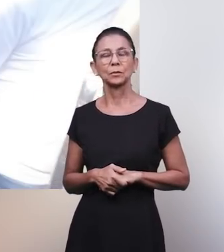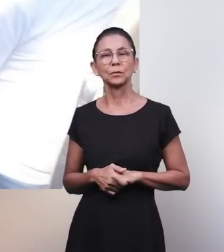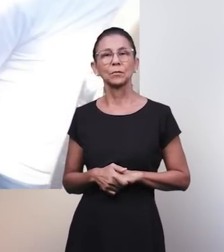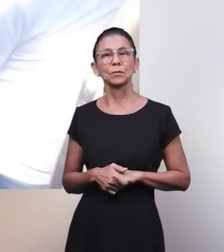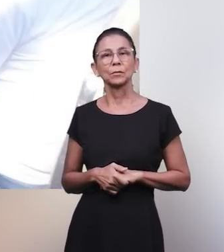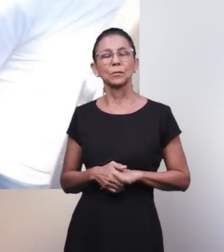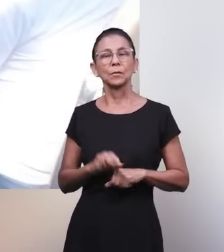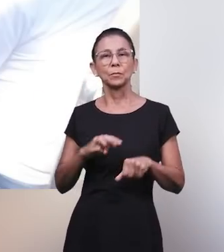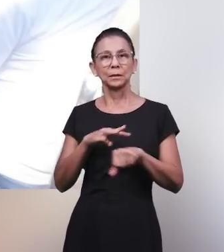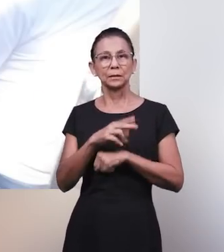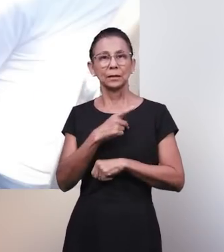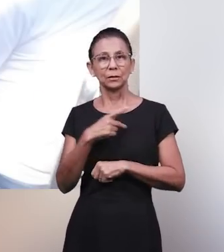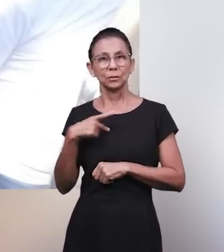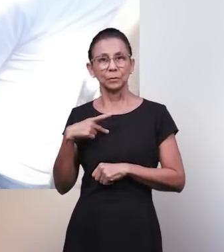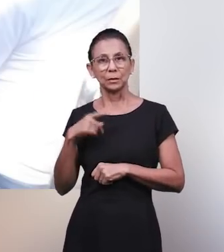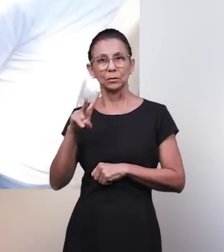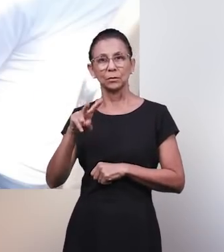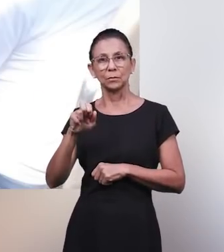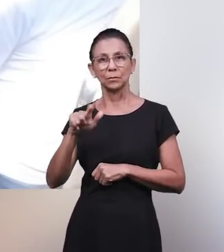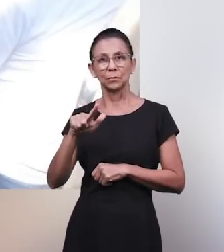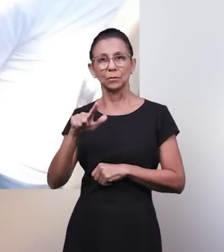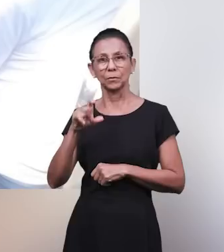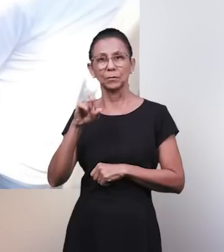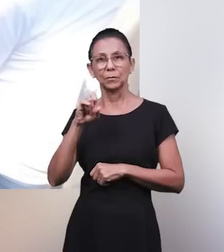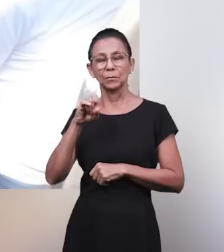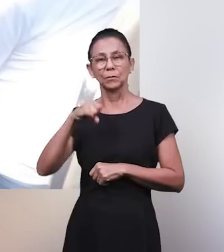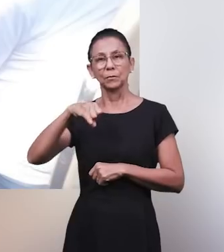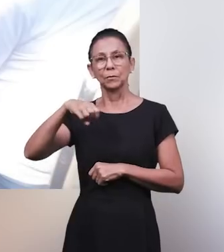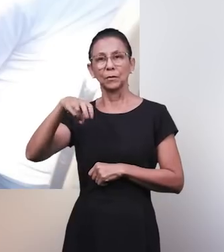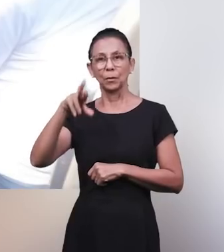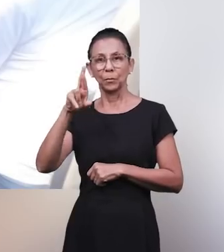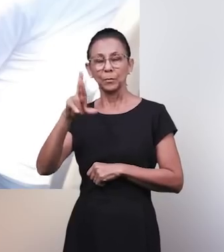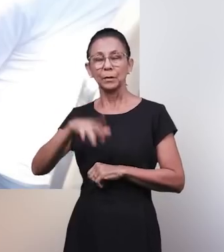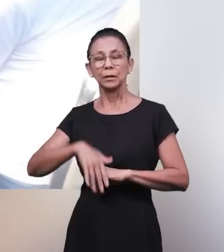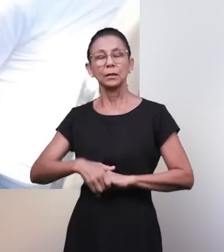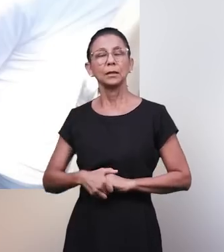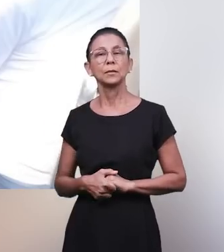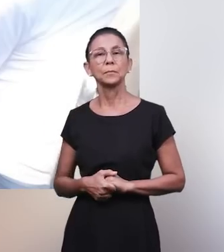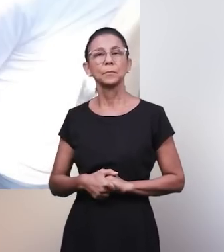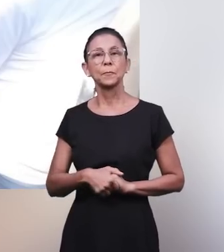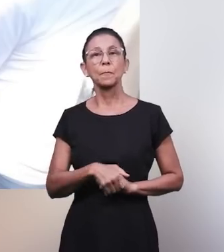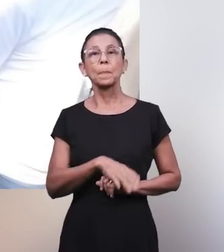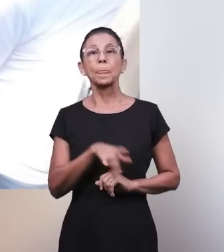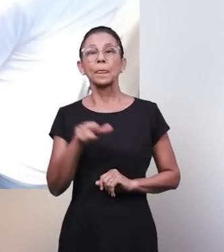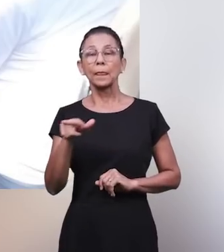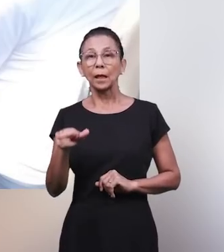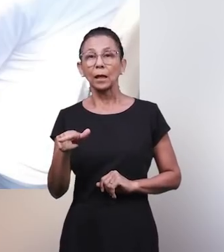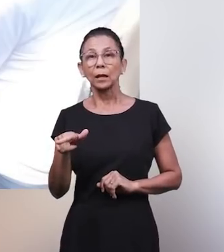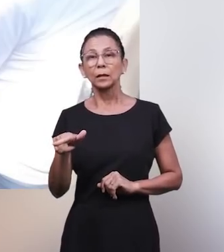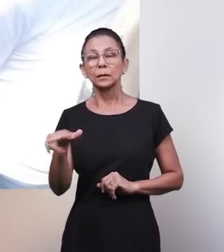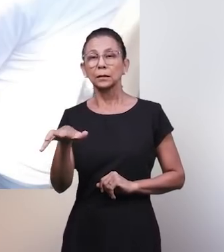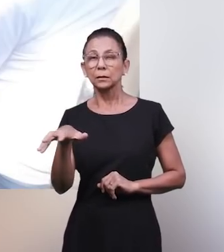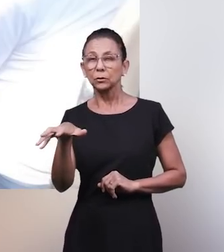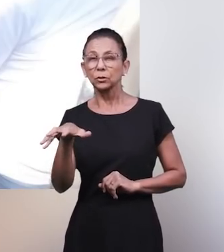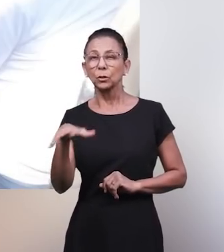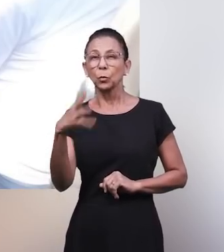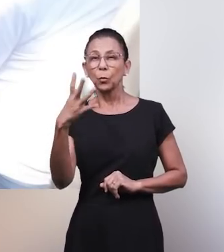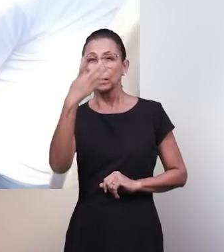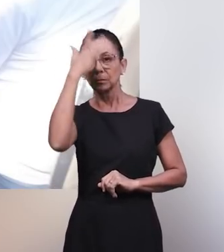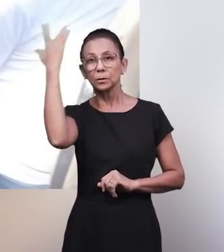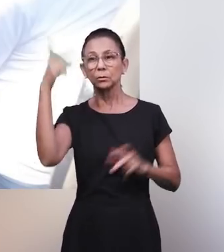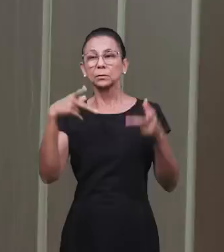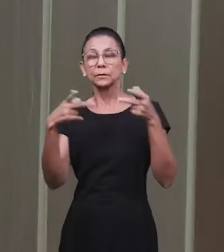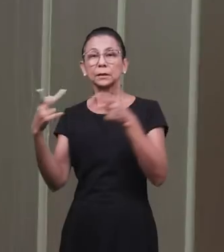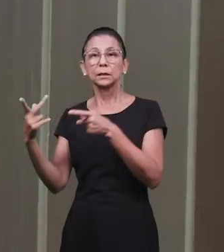no ponto de pregação na cidade de Coronel Vivida. Ali também 4 visitantes pela primeira